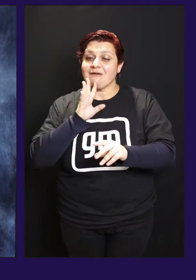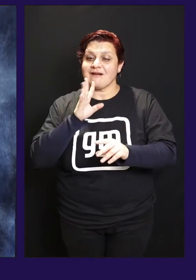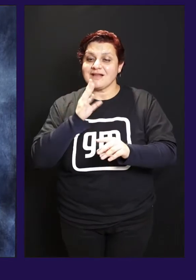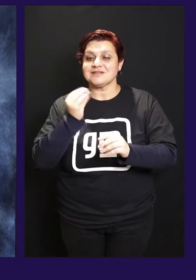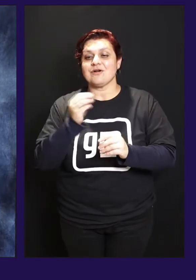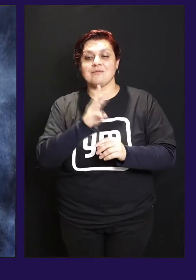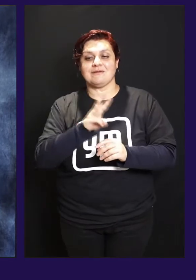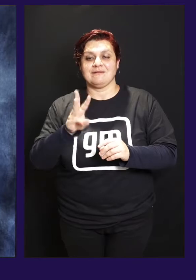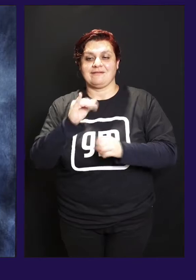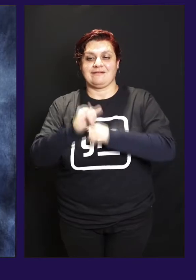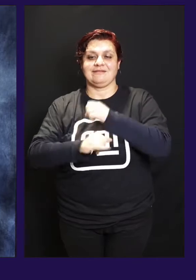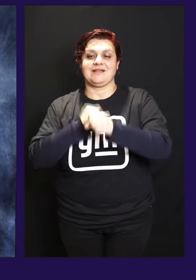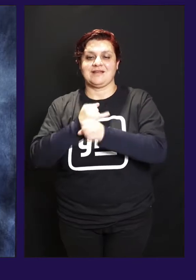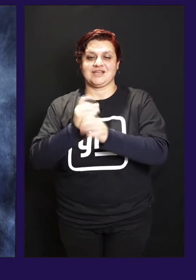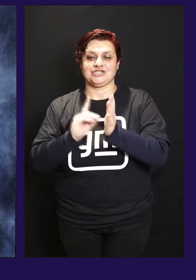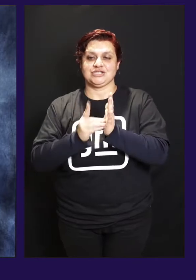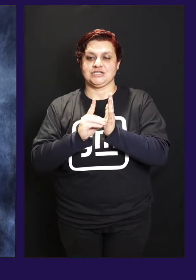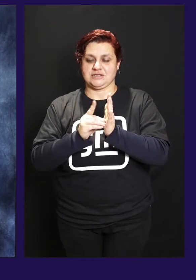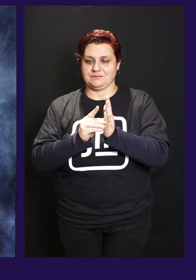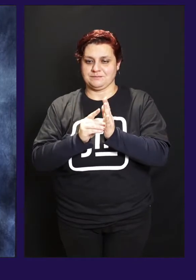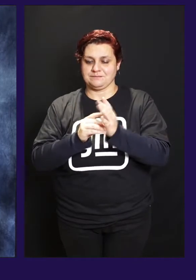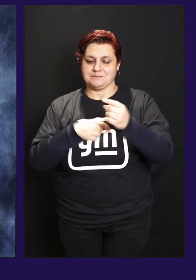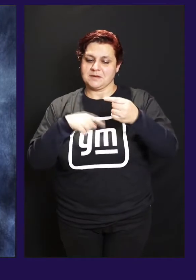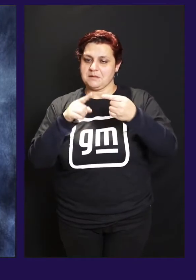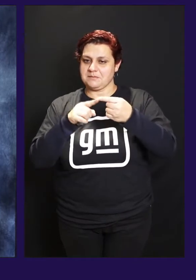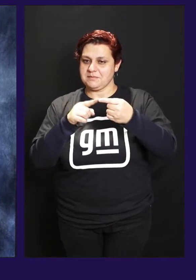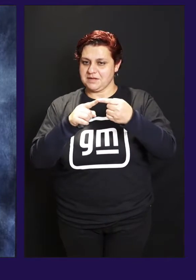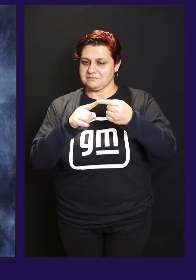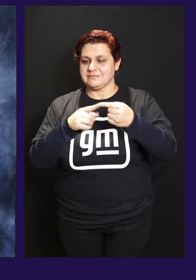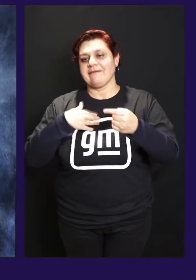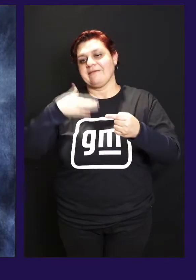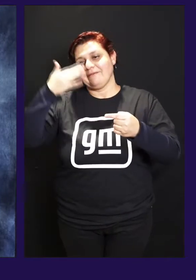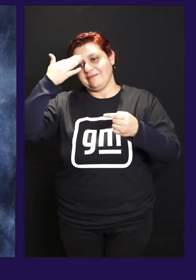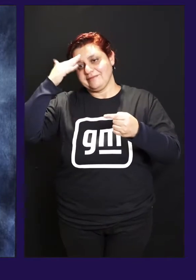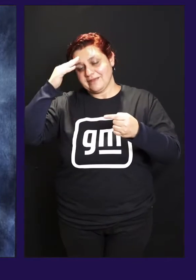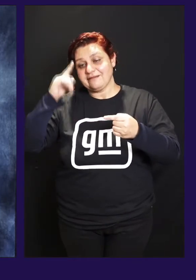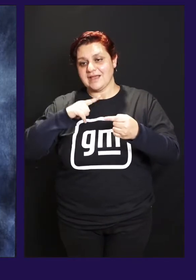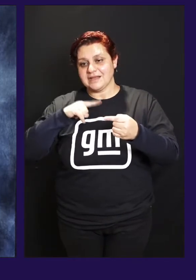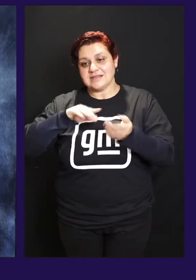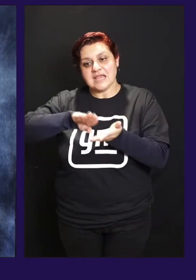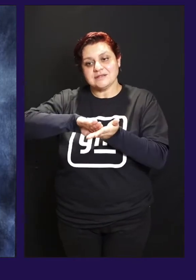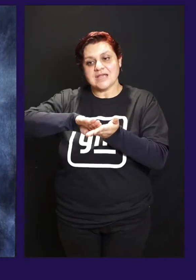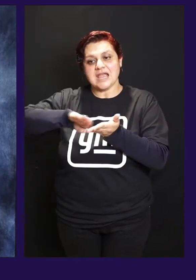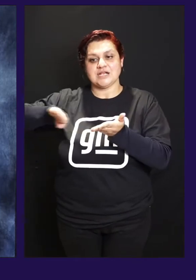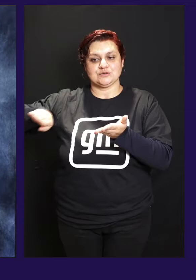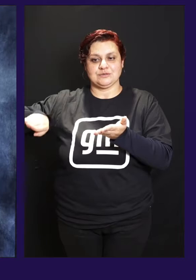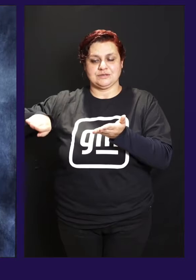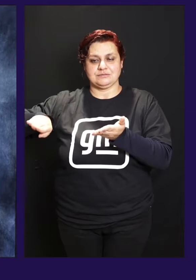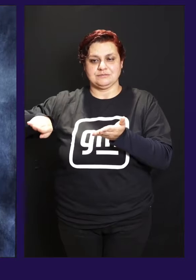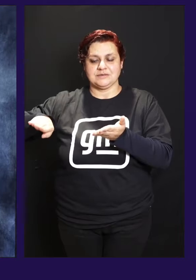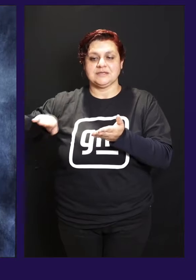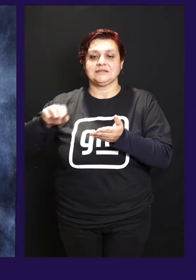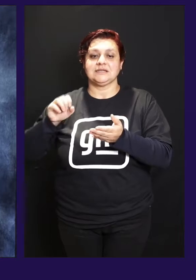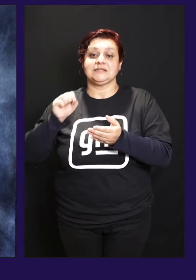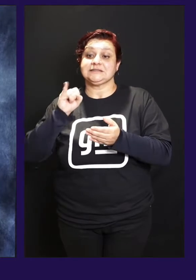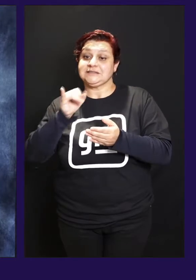uma possibilidade de inovação. Cria uma possibilidade para arquitetos, engenheiros, pessoas que